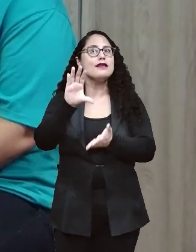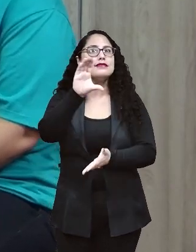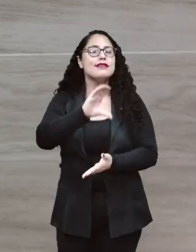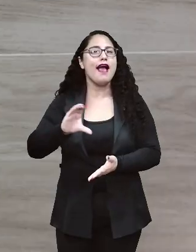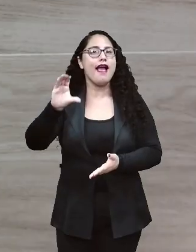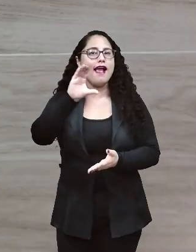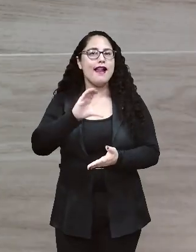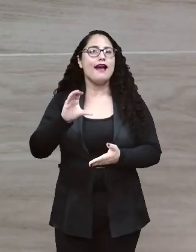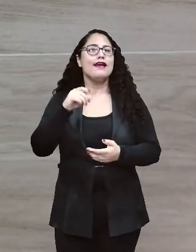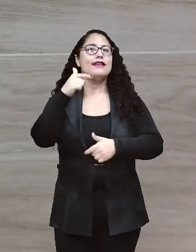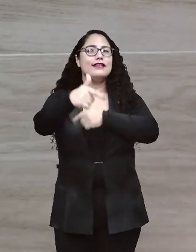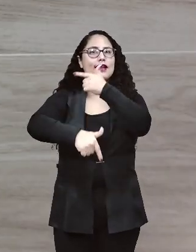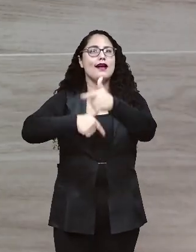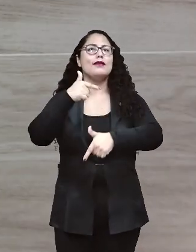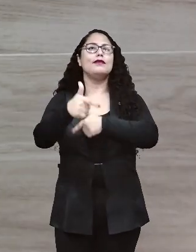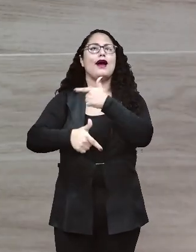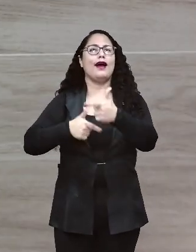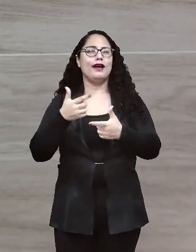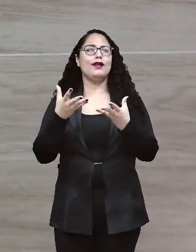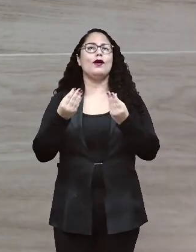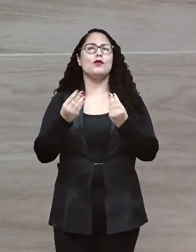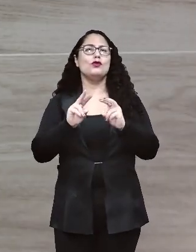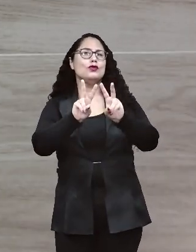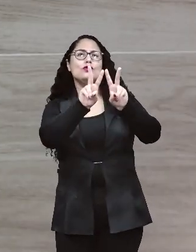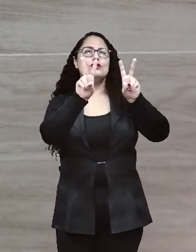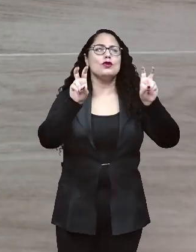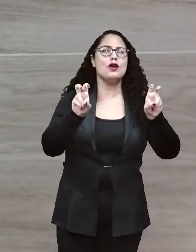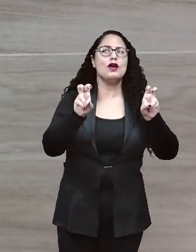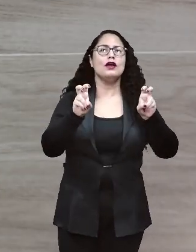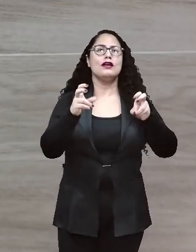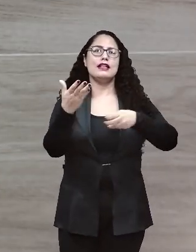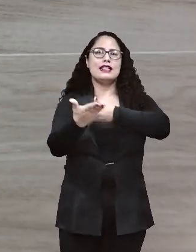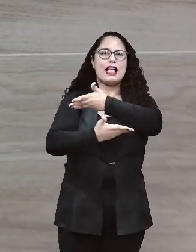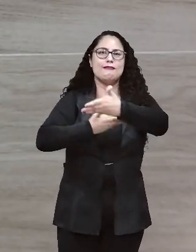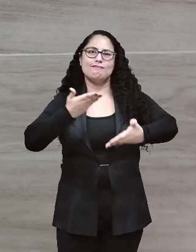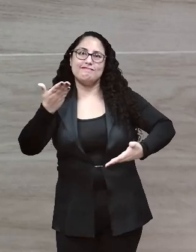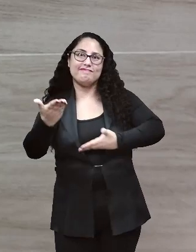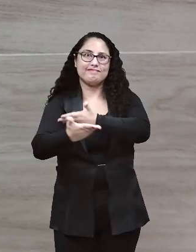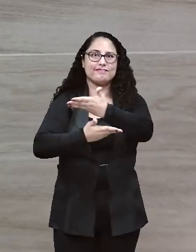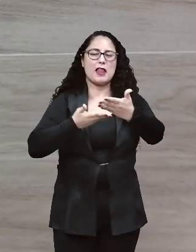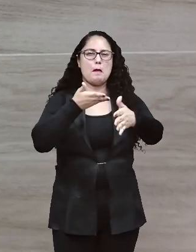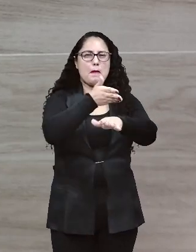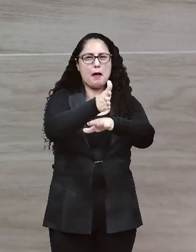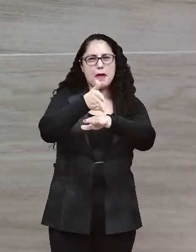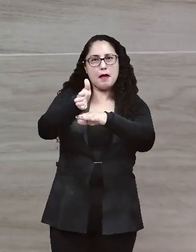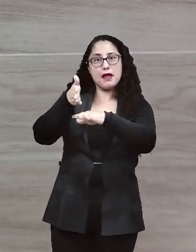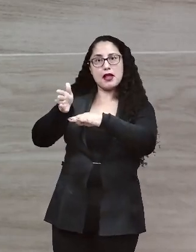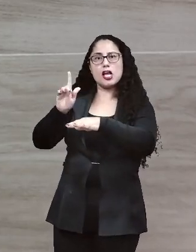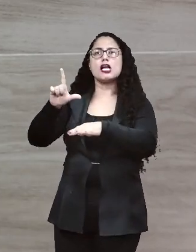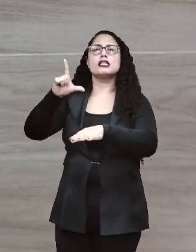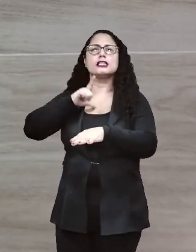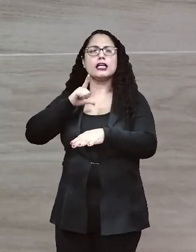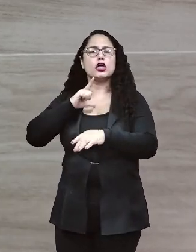Ceilândia, ele trabalha bastante isso, essa questão da intergeracionalidade. Então, nós